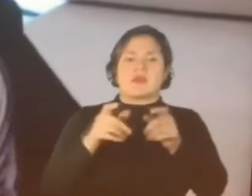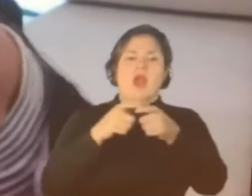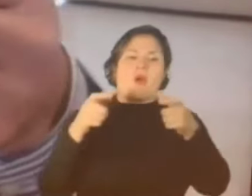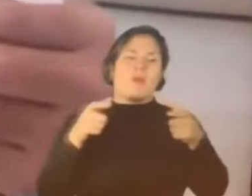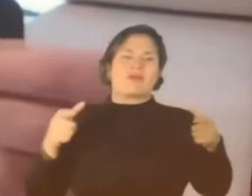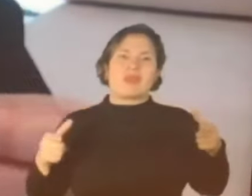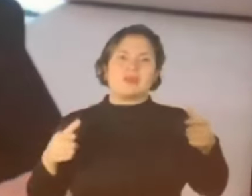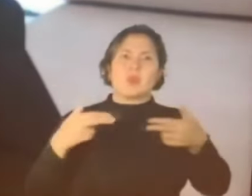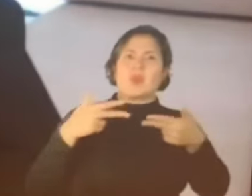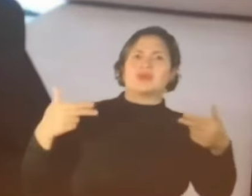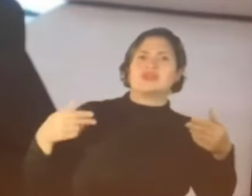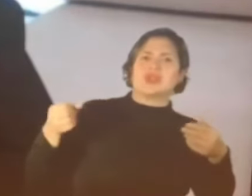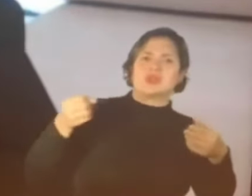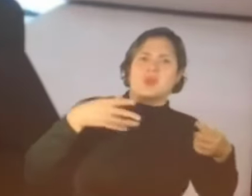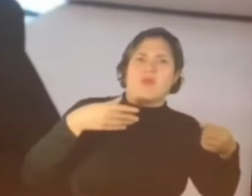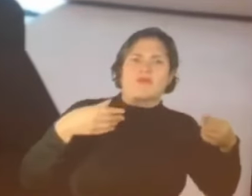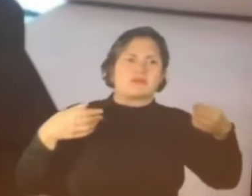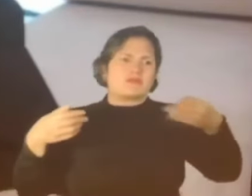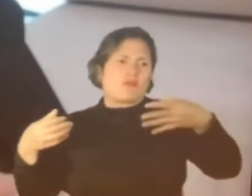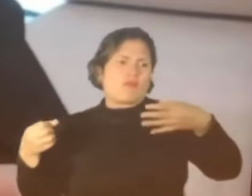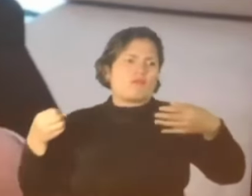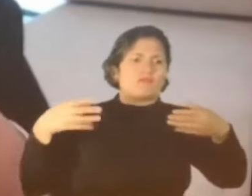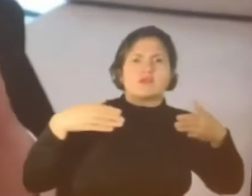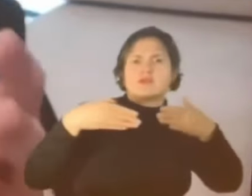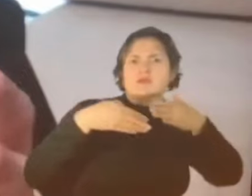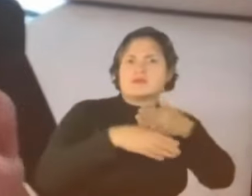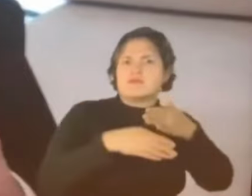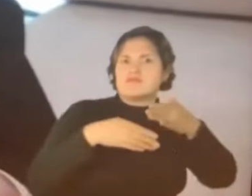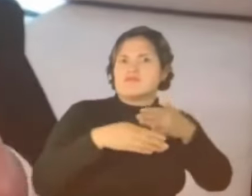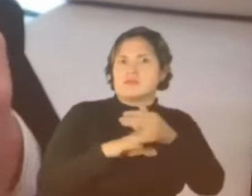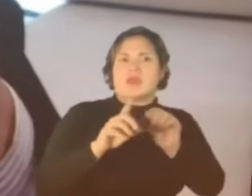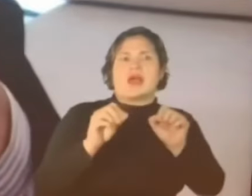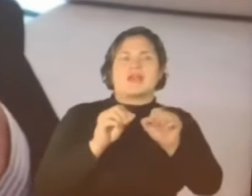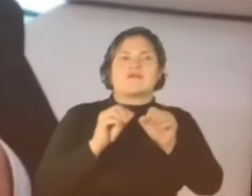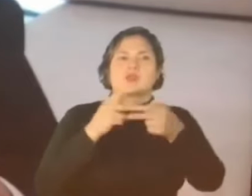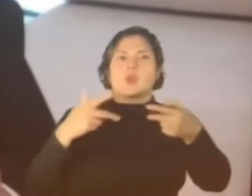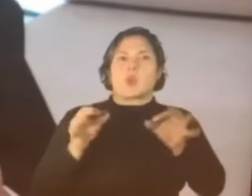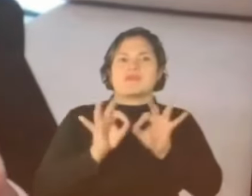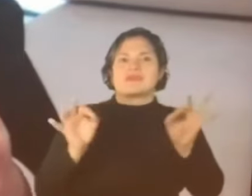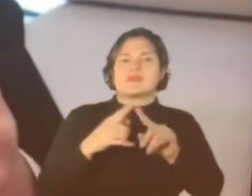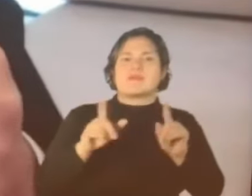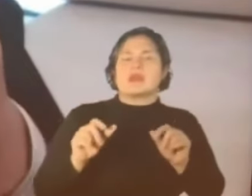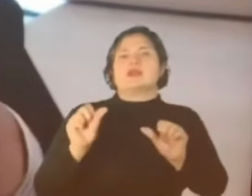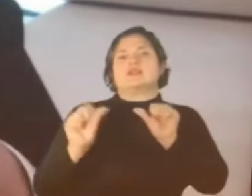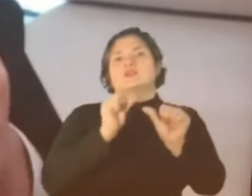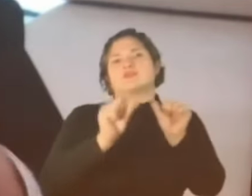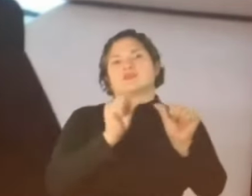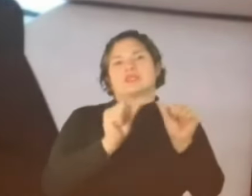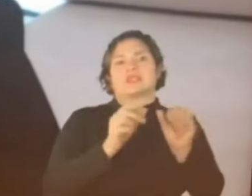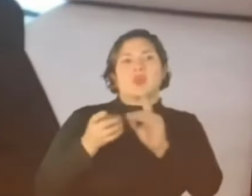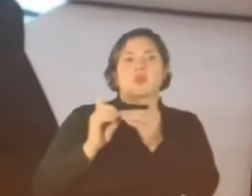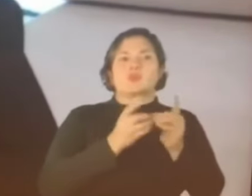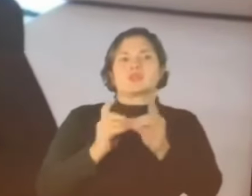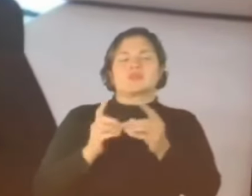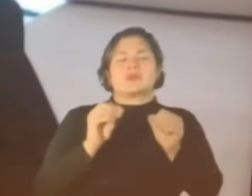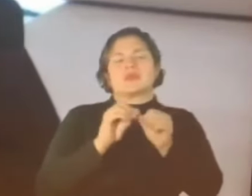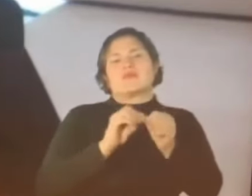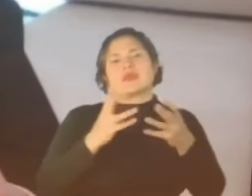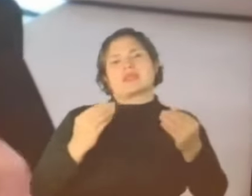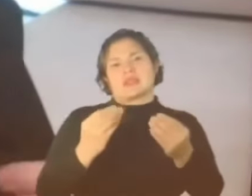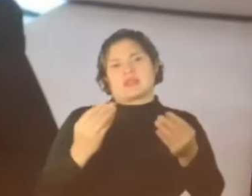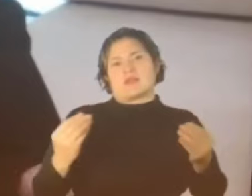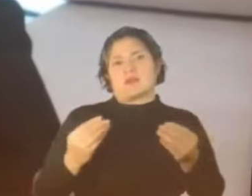Fatos novos foram aparecendo, portanto, que não eram fatos simples, mas com mudanças dinâmicas na causa de pedir,